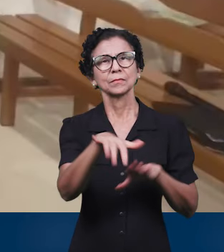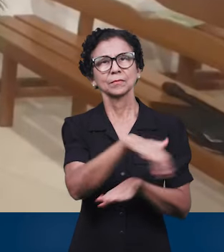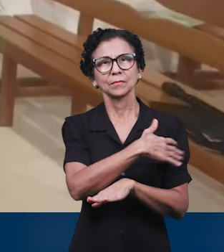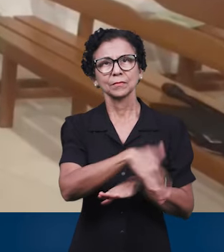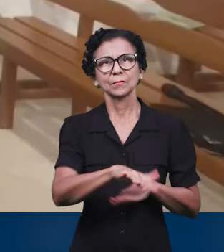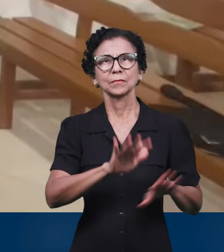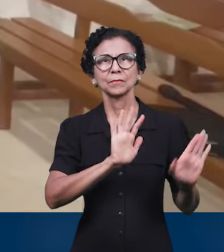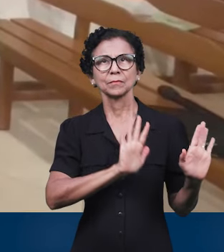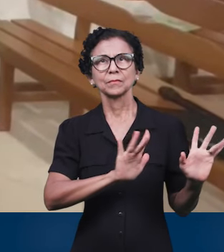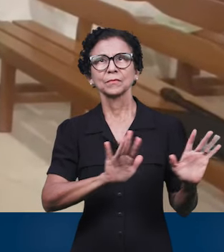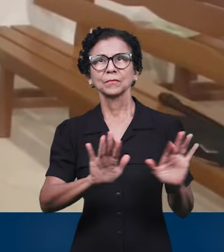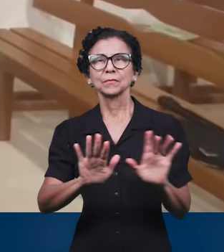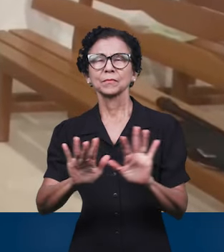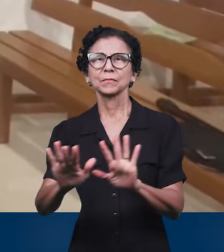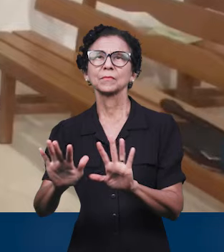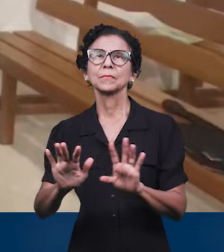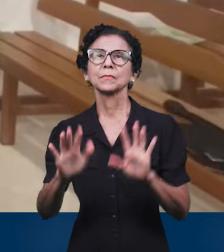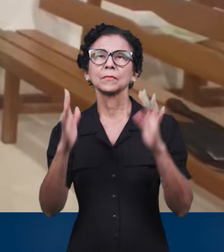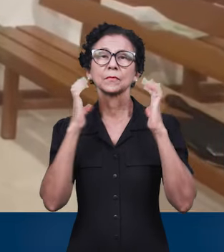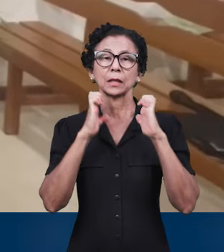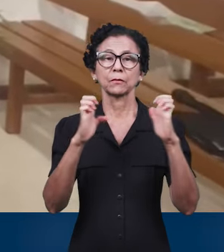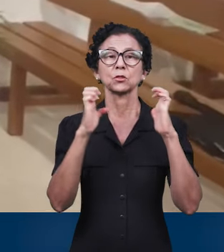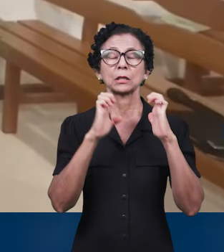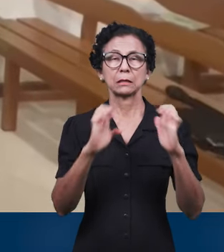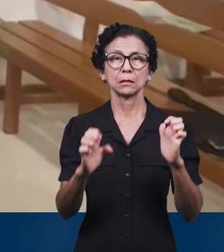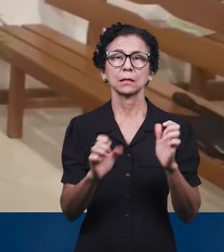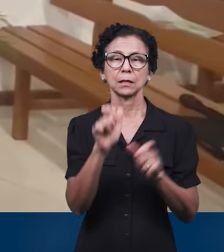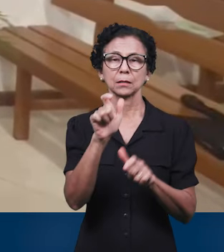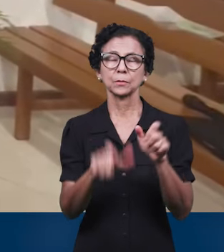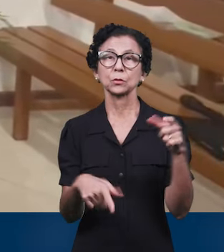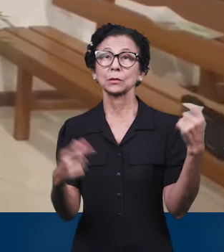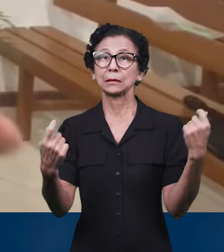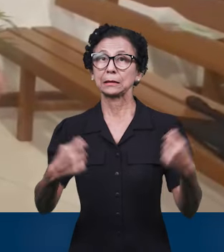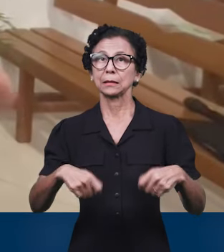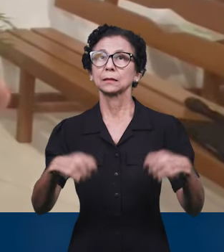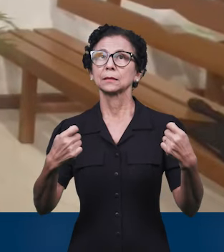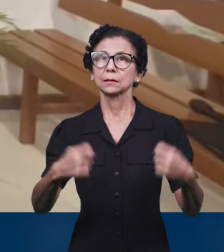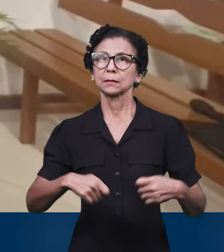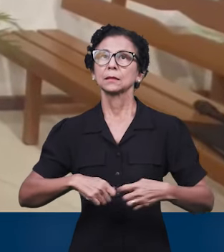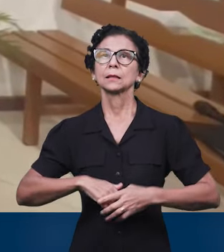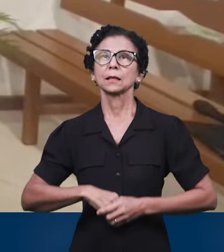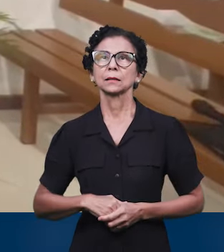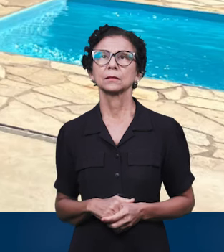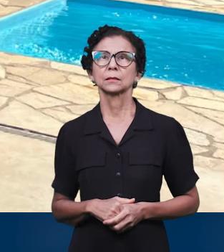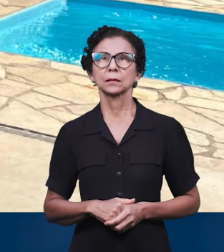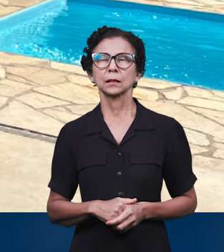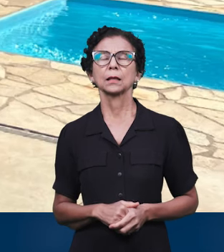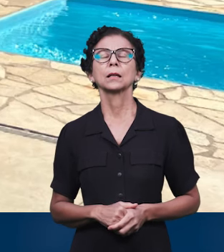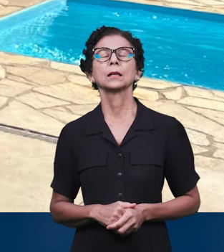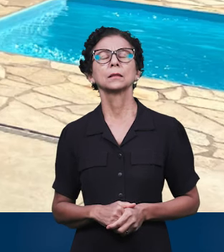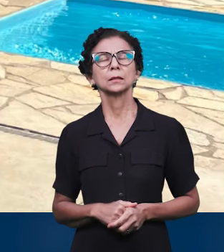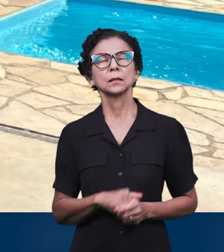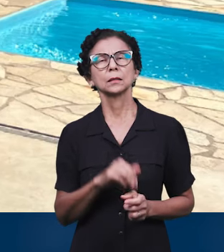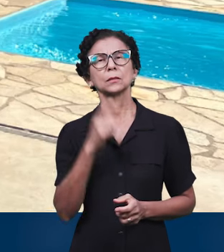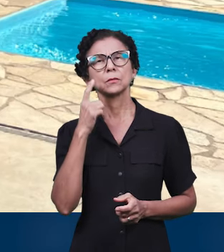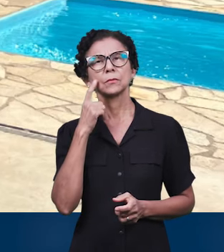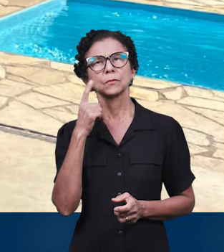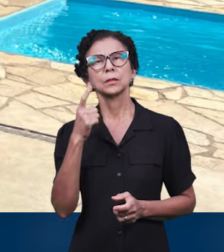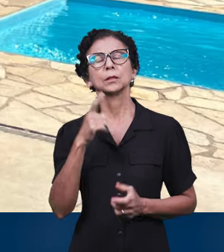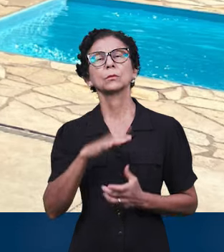pelo trabalho dos jovens, que se destaca, que Deus tem usado com grande poder os jovens. Na parte da tarde,